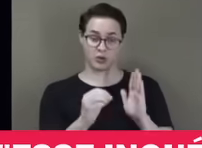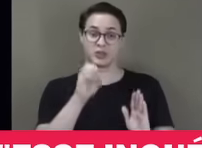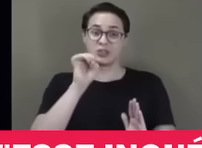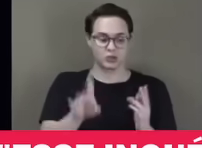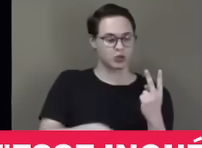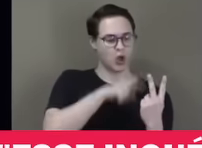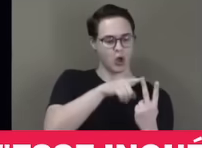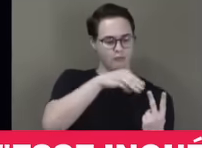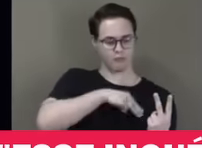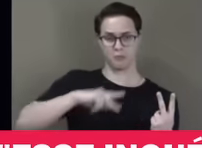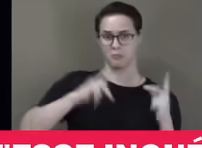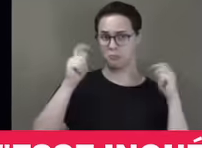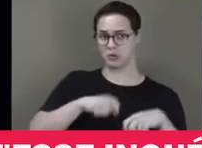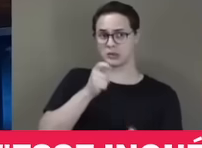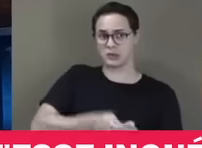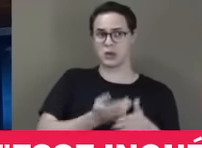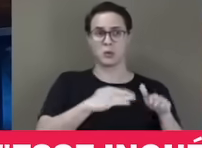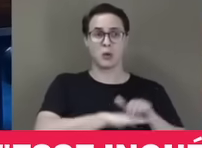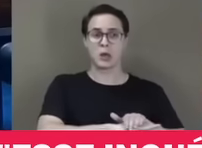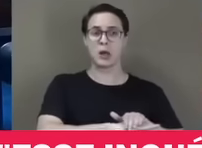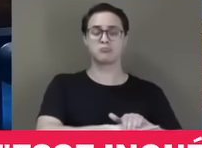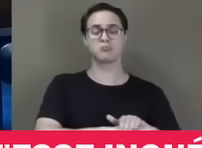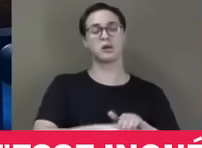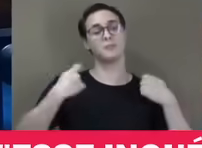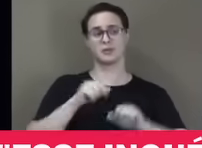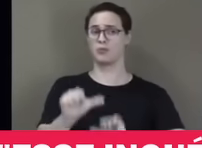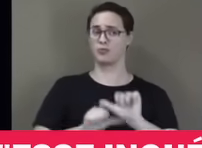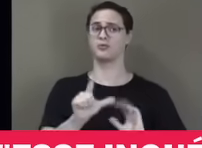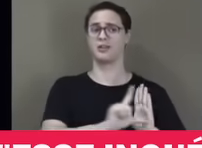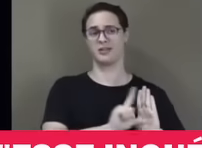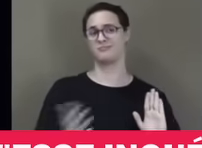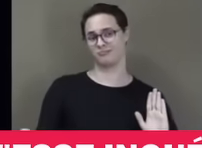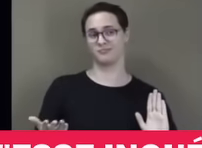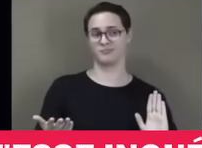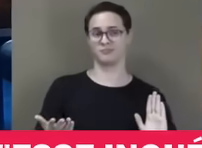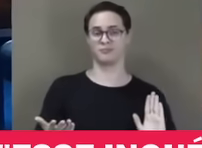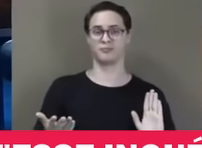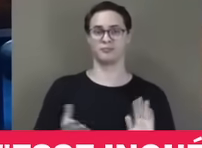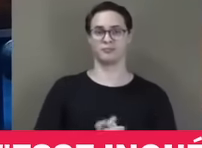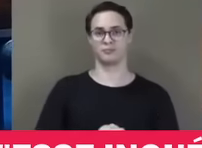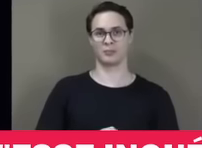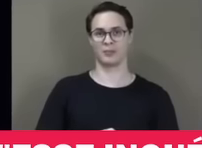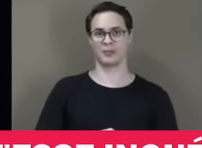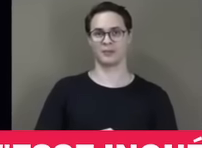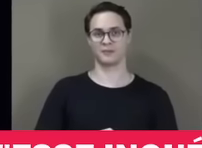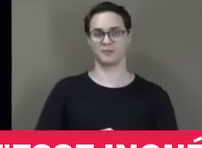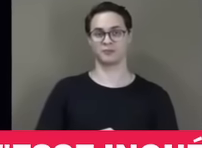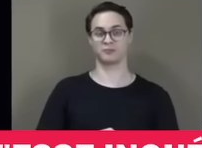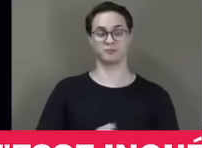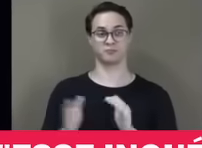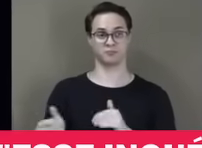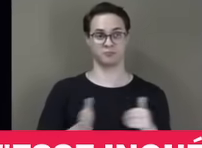sozinho decida arquivar um inquérito, tem que mexer no Código de Processo Penal. Sobre a